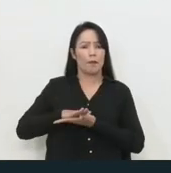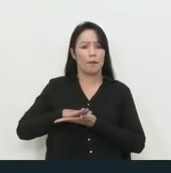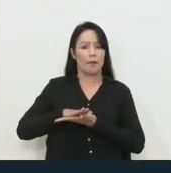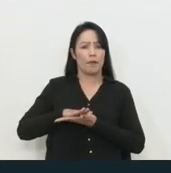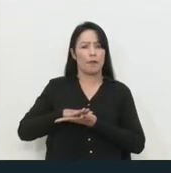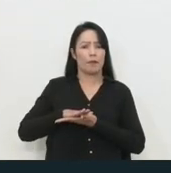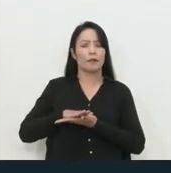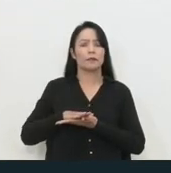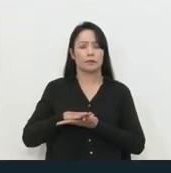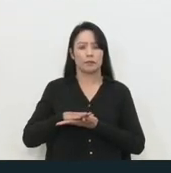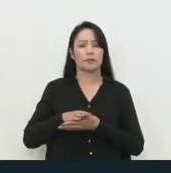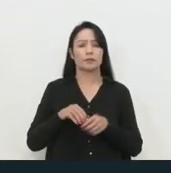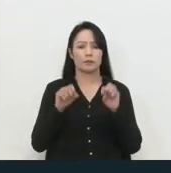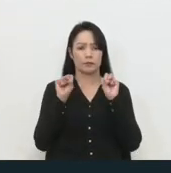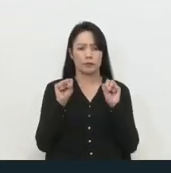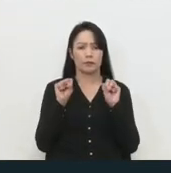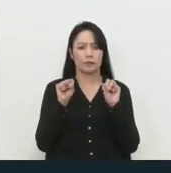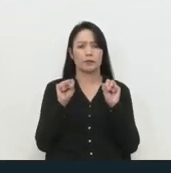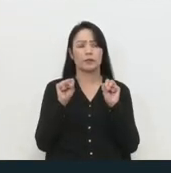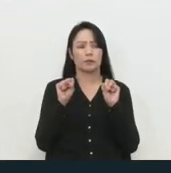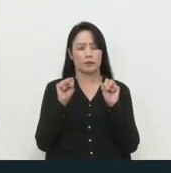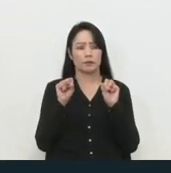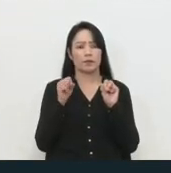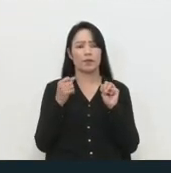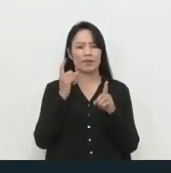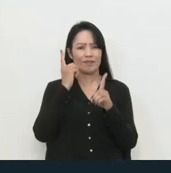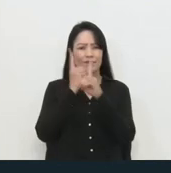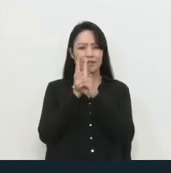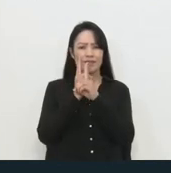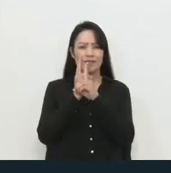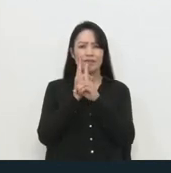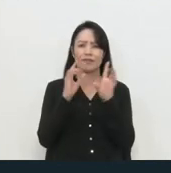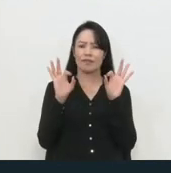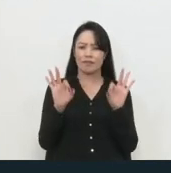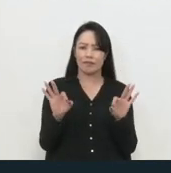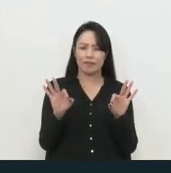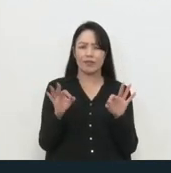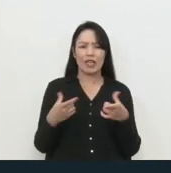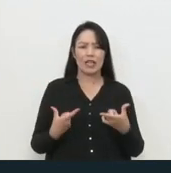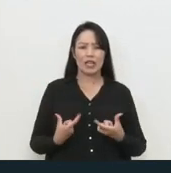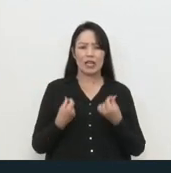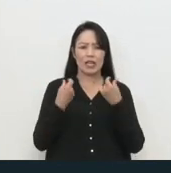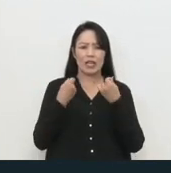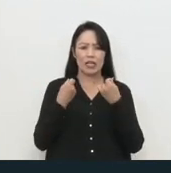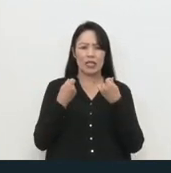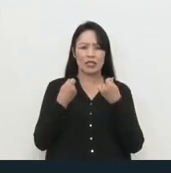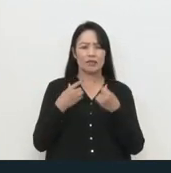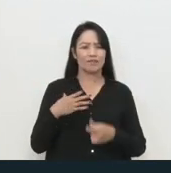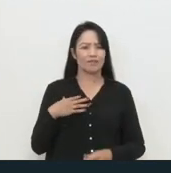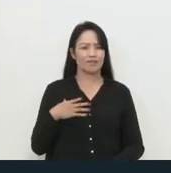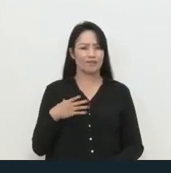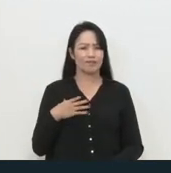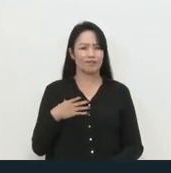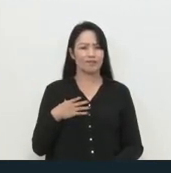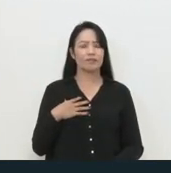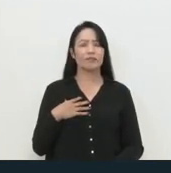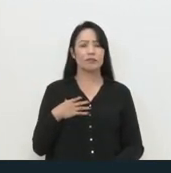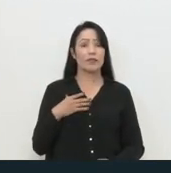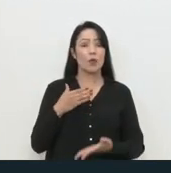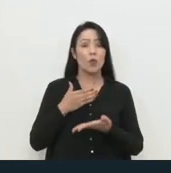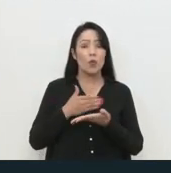tendo em vista que quando é constatado o câncer de mama pastora Naldo No